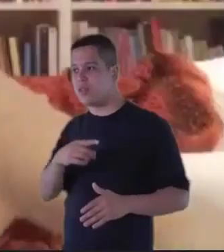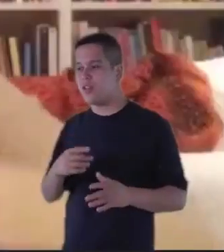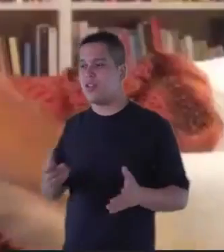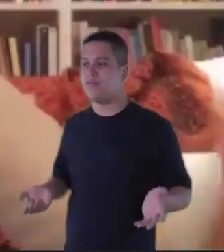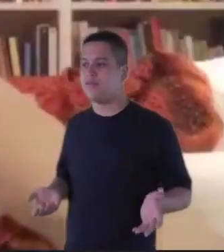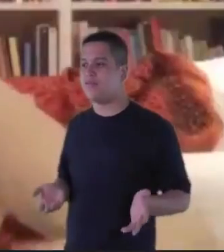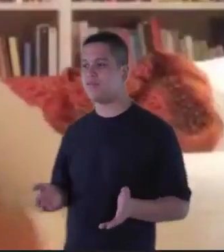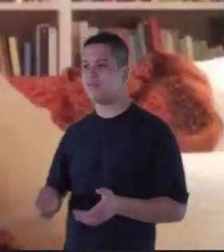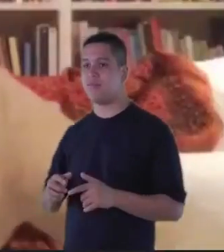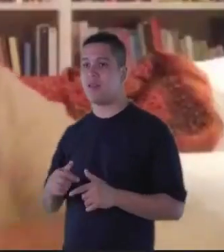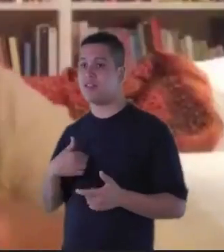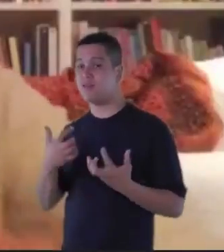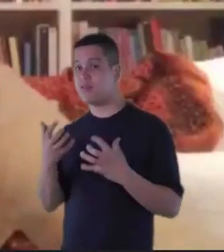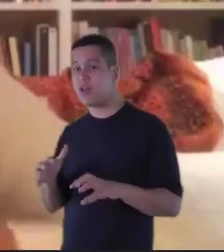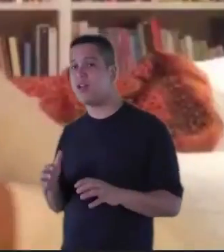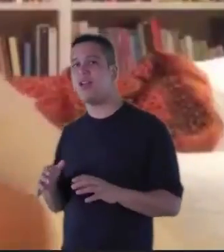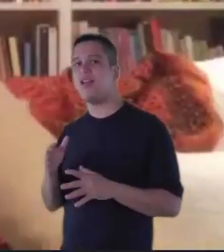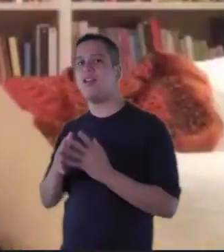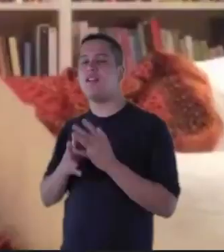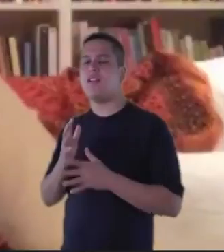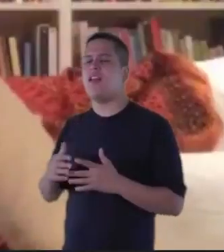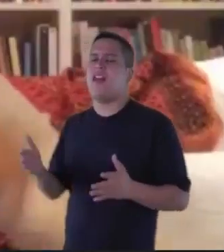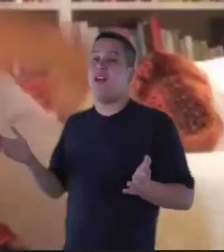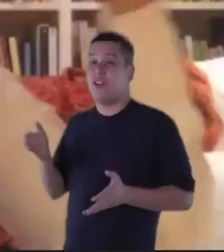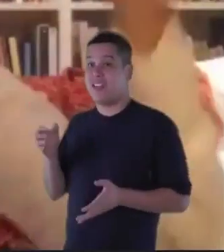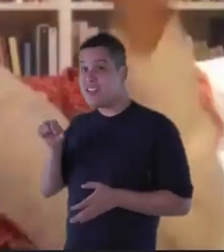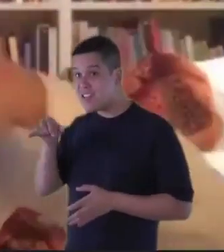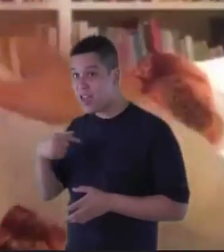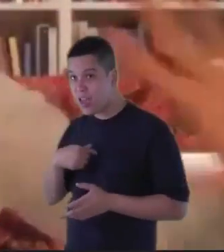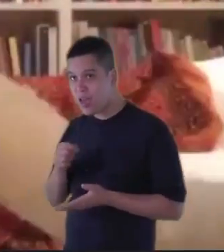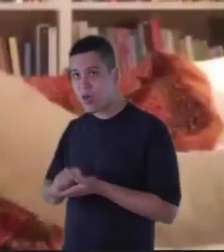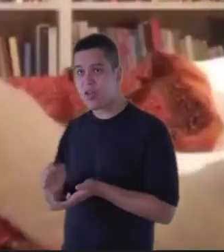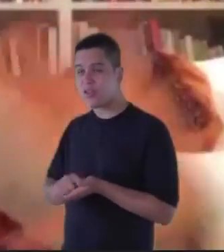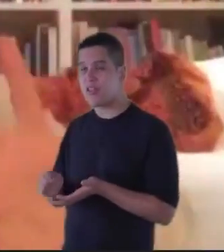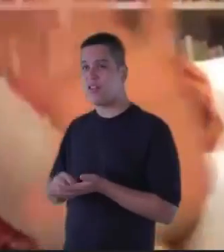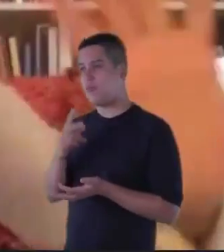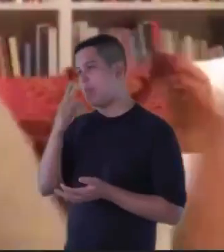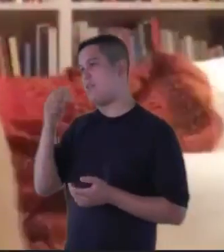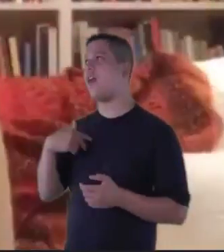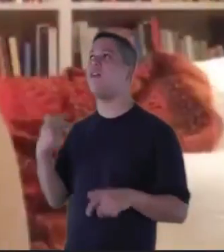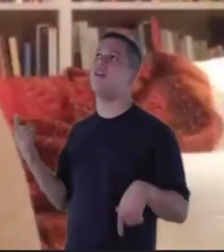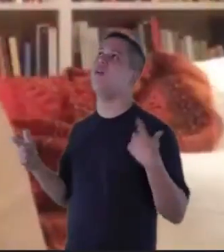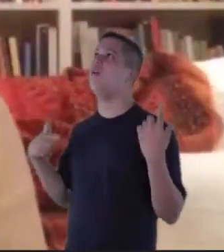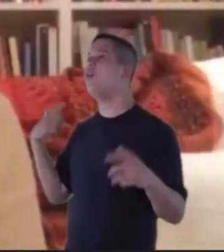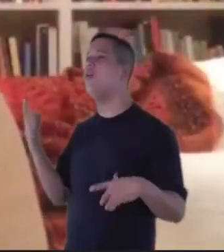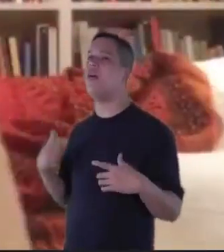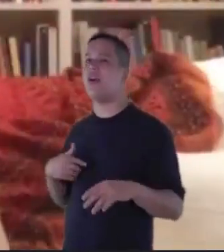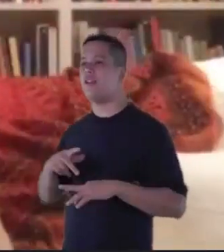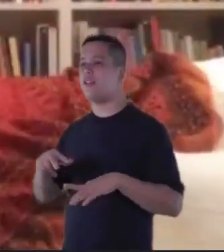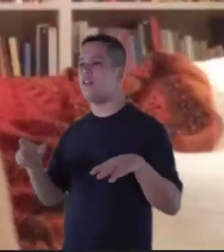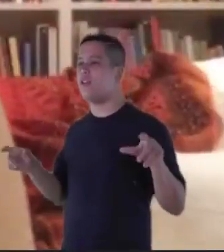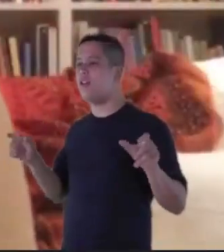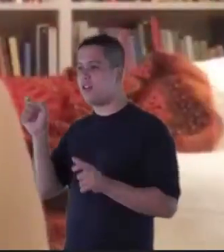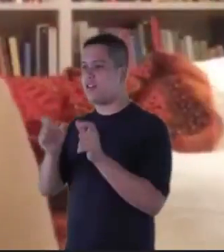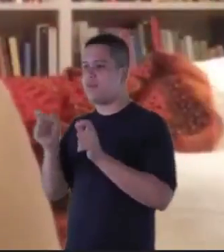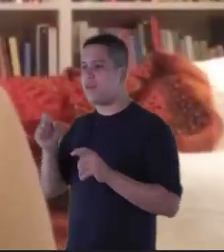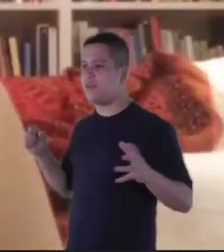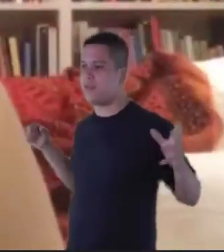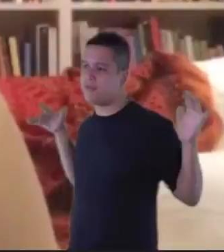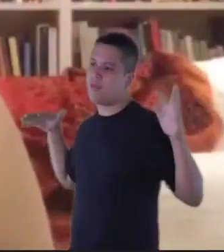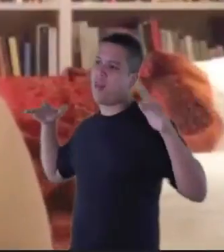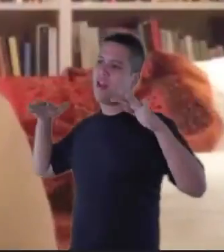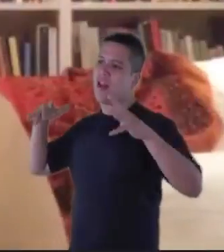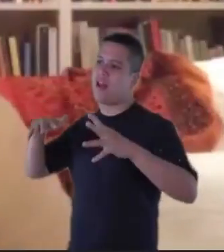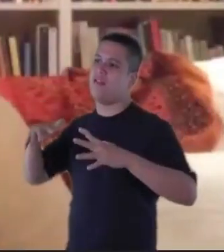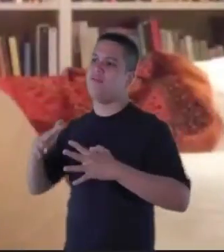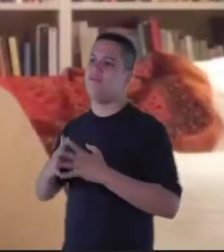fico fazendo tudo nas coisas comezinhas do dia a dia. E aí, nesse sentido, eu ajudei ele, porque realmente eu gosto